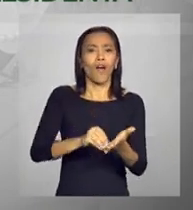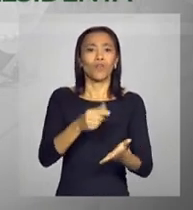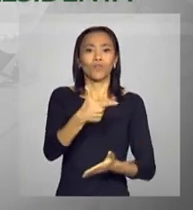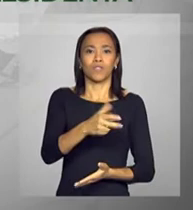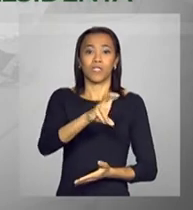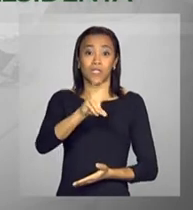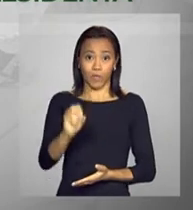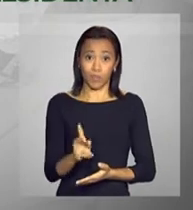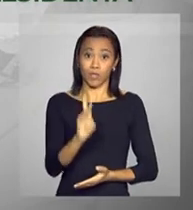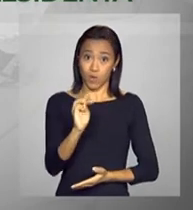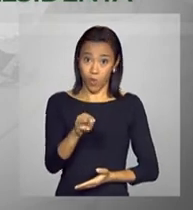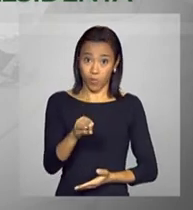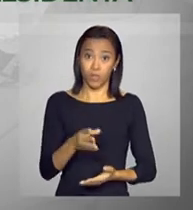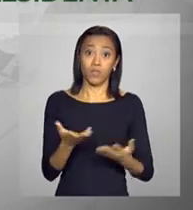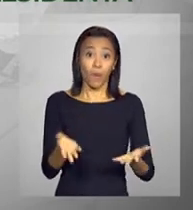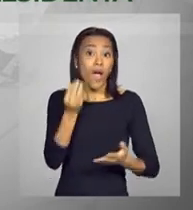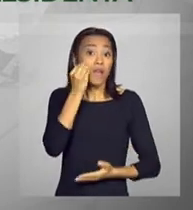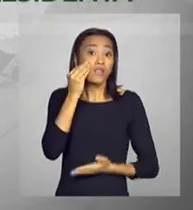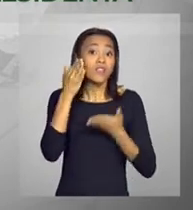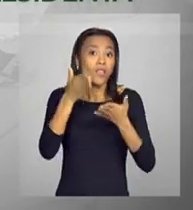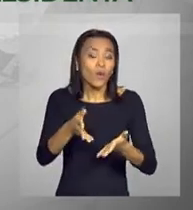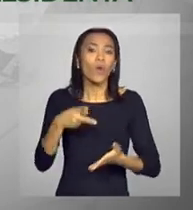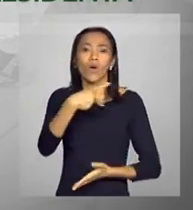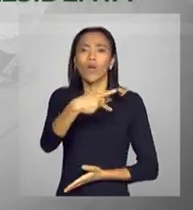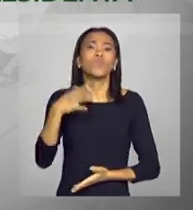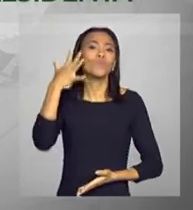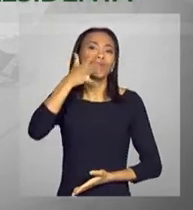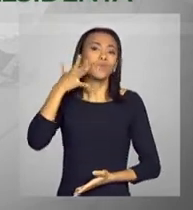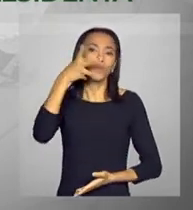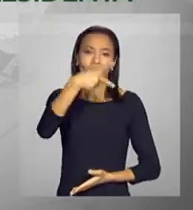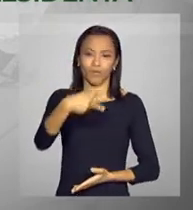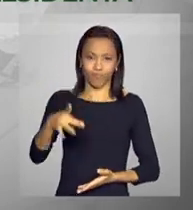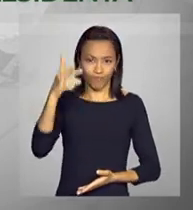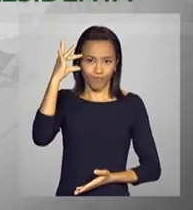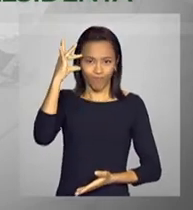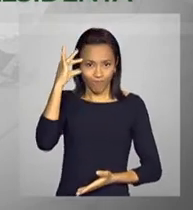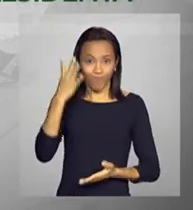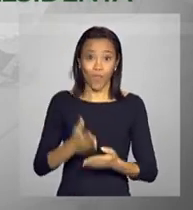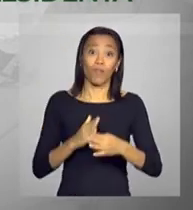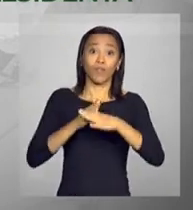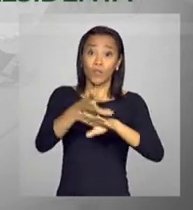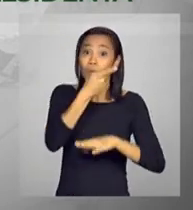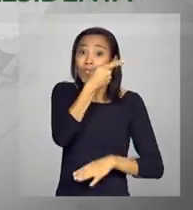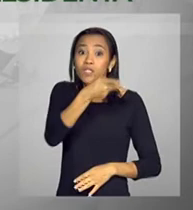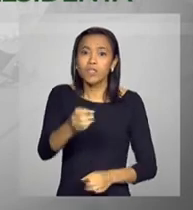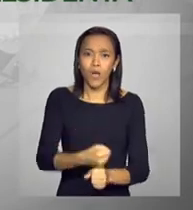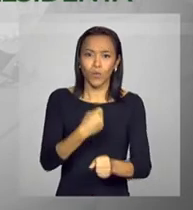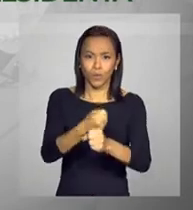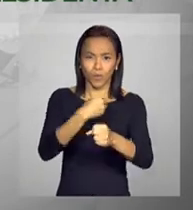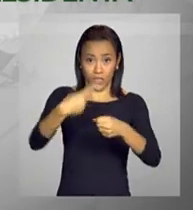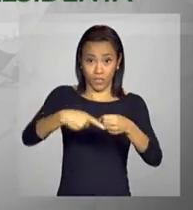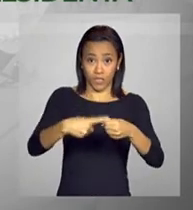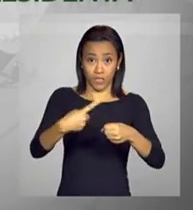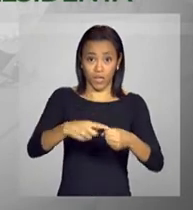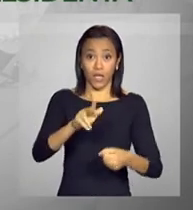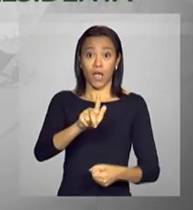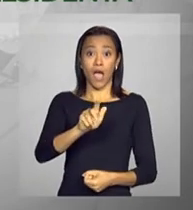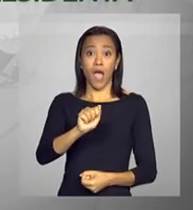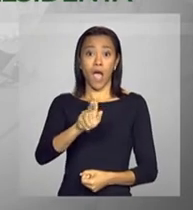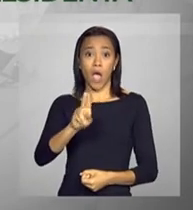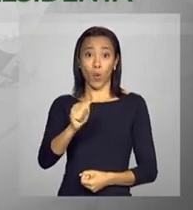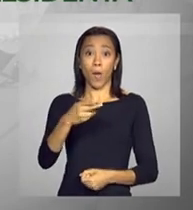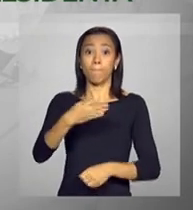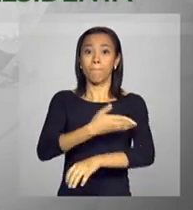250 quilômetros. Assista agora a reapresentação do discurso da presidenta Dilma Rousseff durante visita às obras em